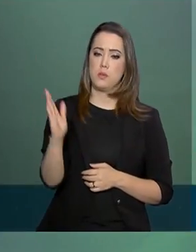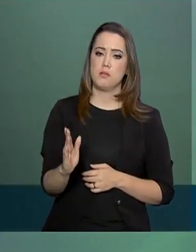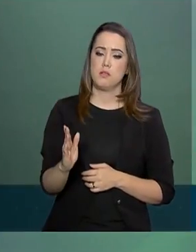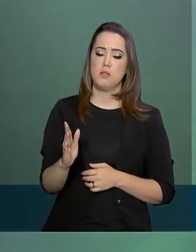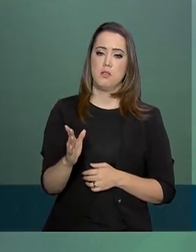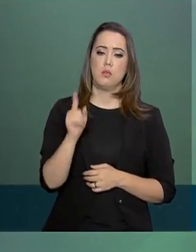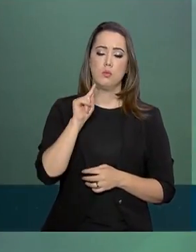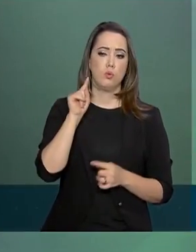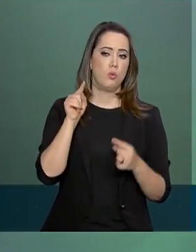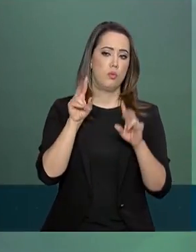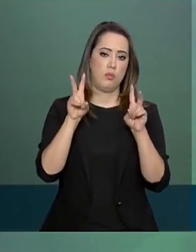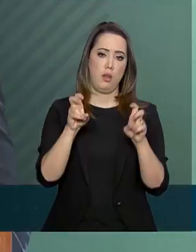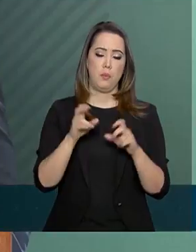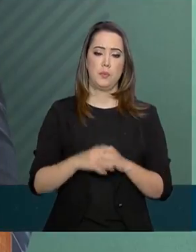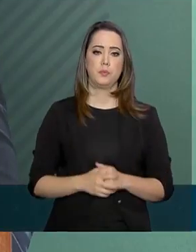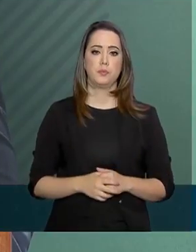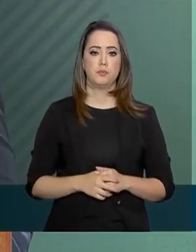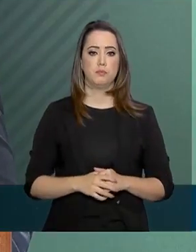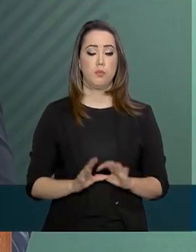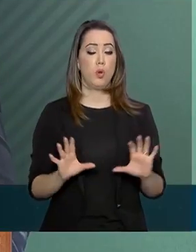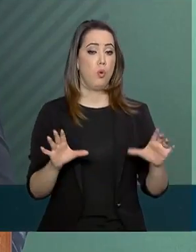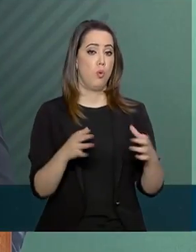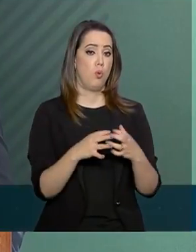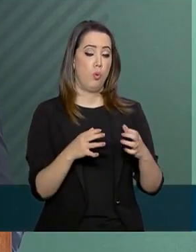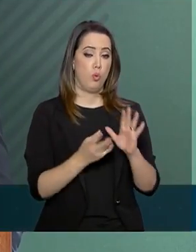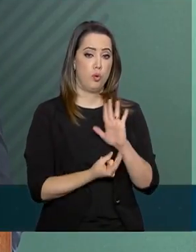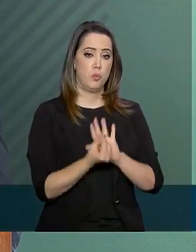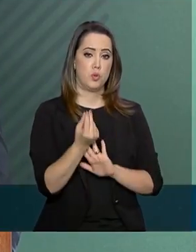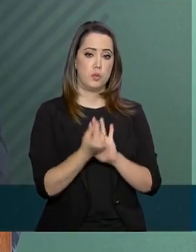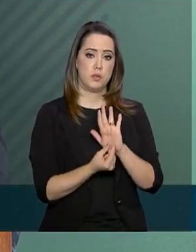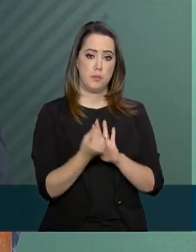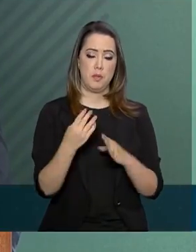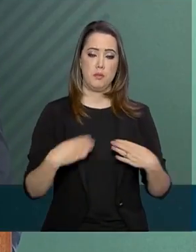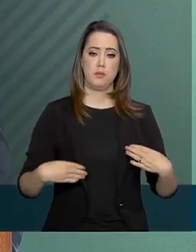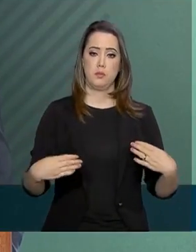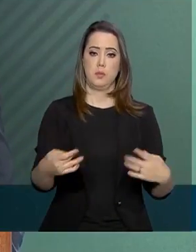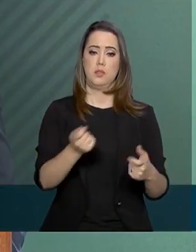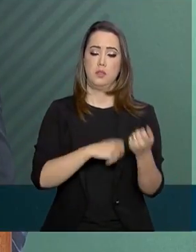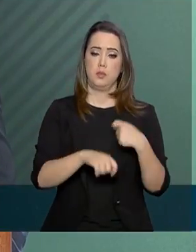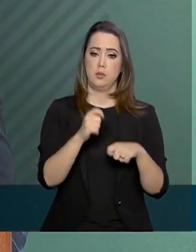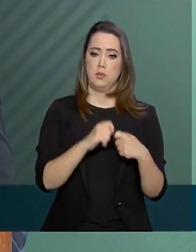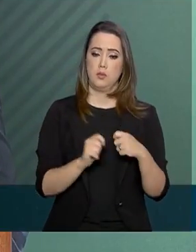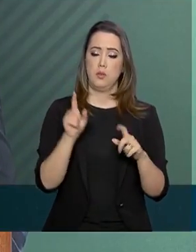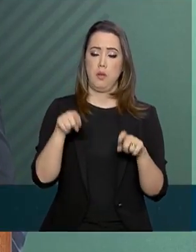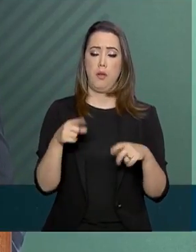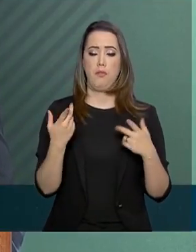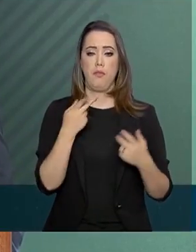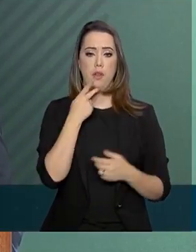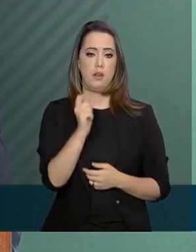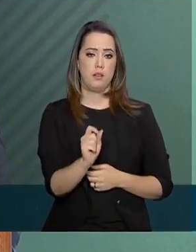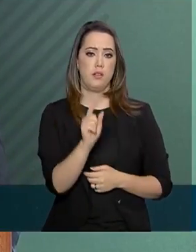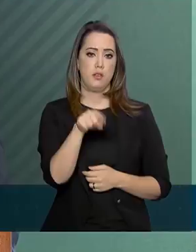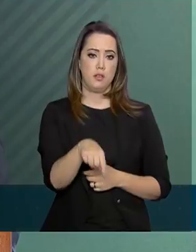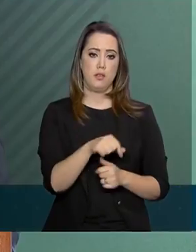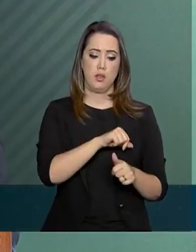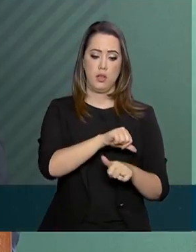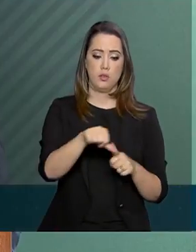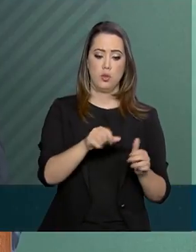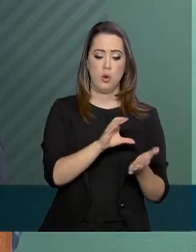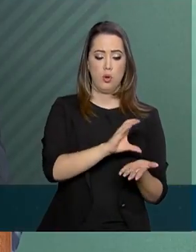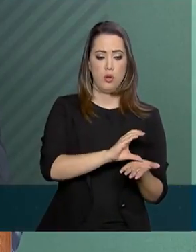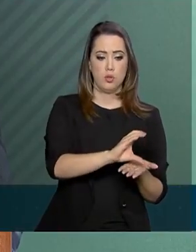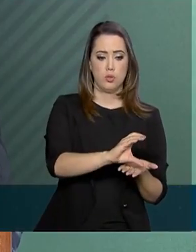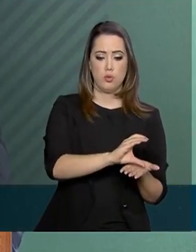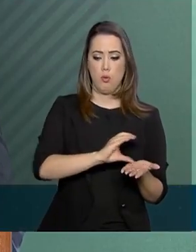a isso segundo a área técnica de orçamento do ministério da economia trata se de um remanejamento